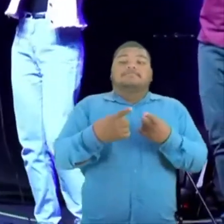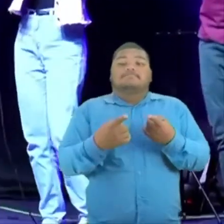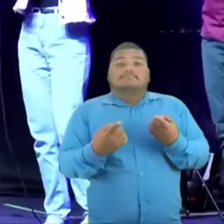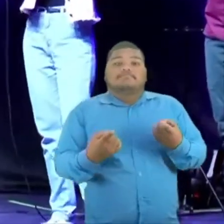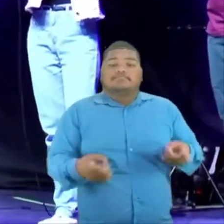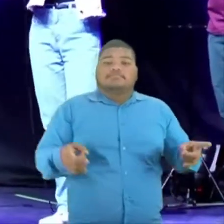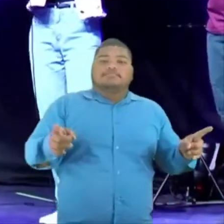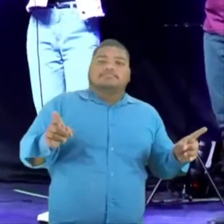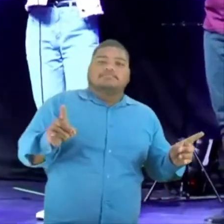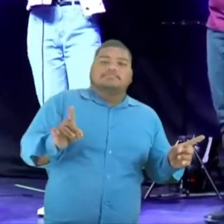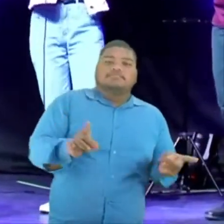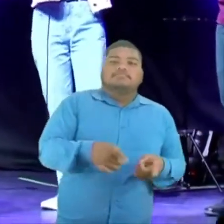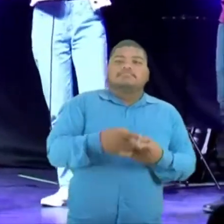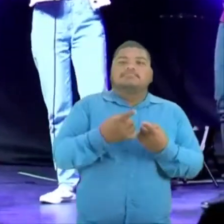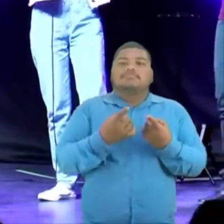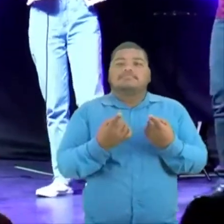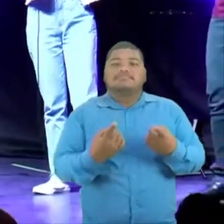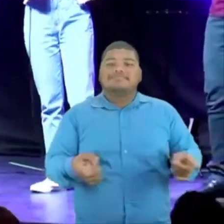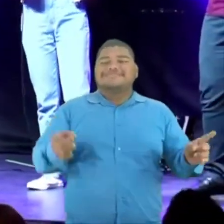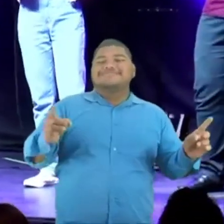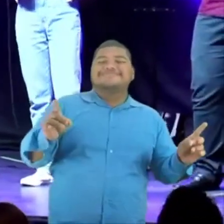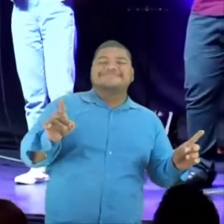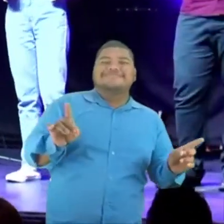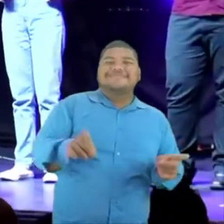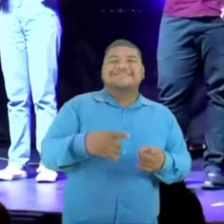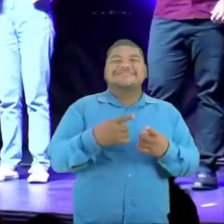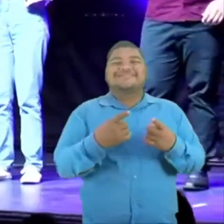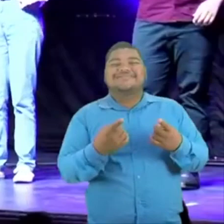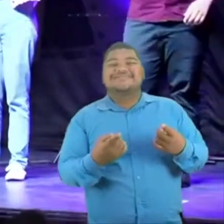Tu és Senhor.